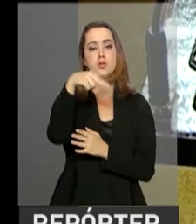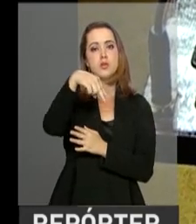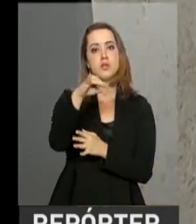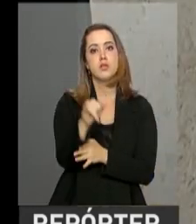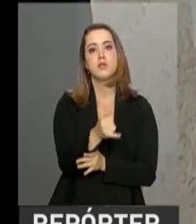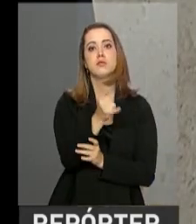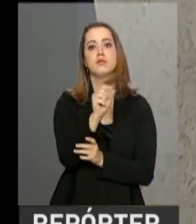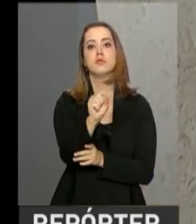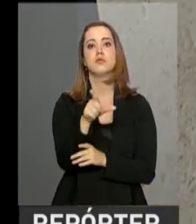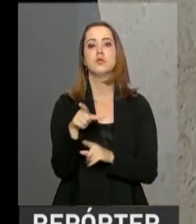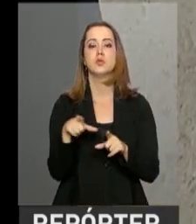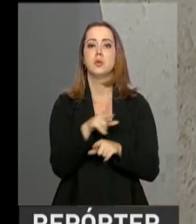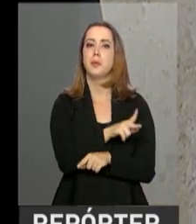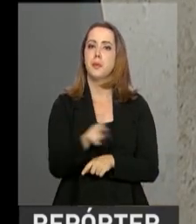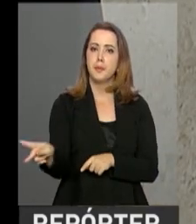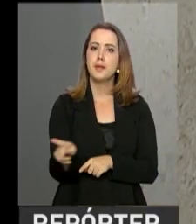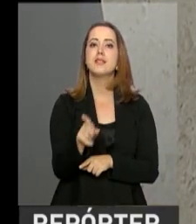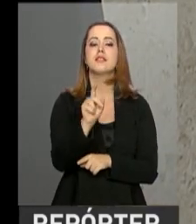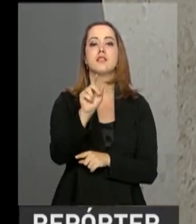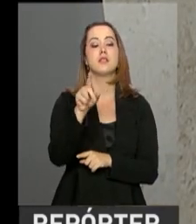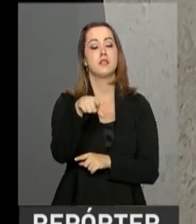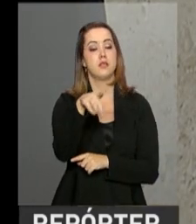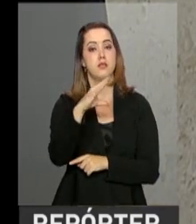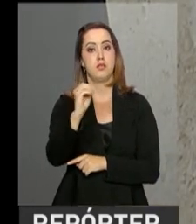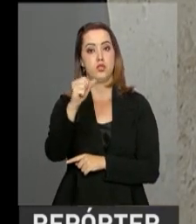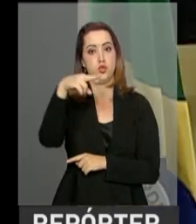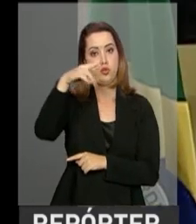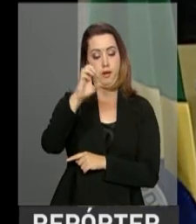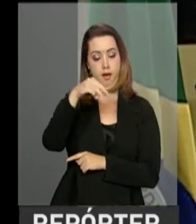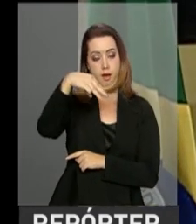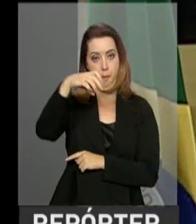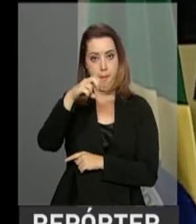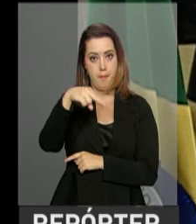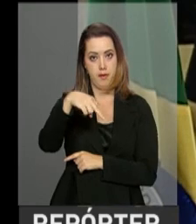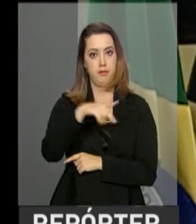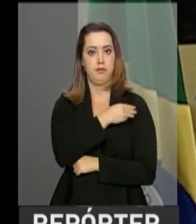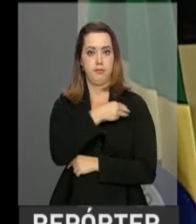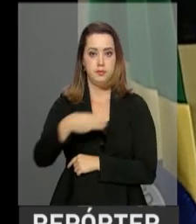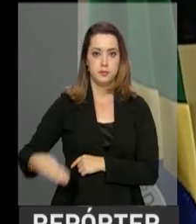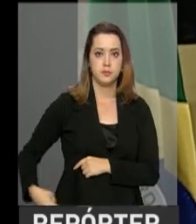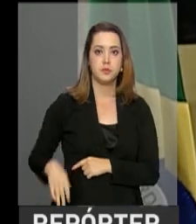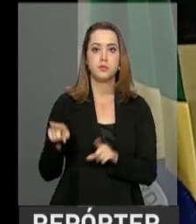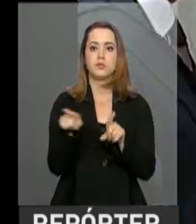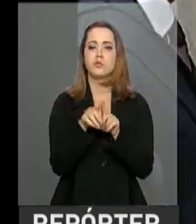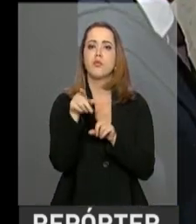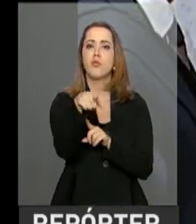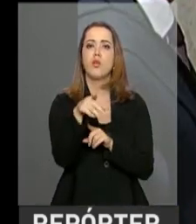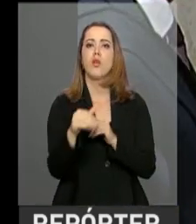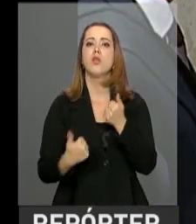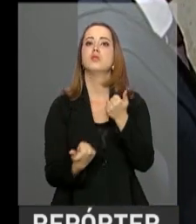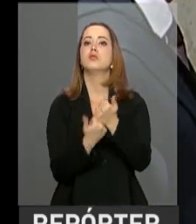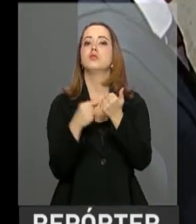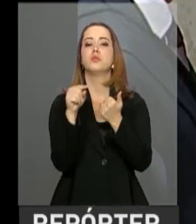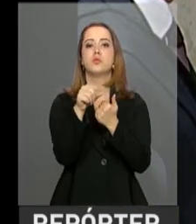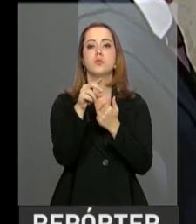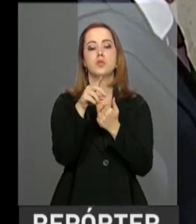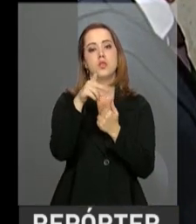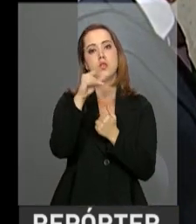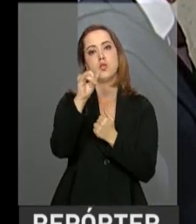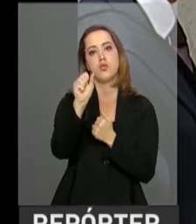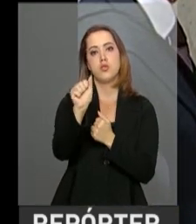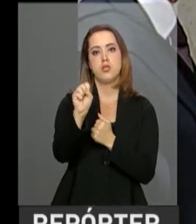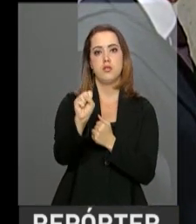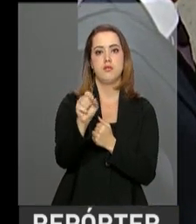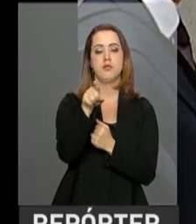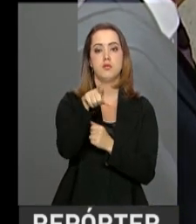Justiça vão ser presididos pela ministra Carmen Lúcia na vice-presidência Tomou posse o ministro dias tofol eles